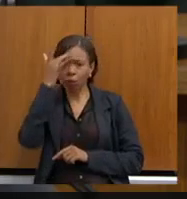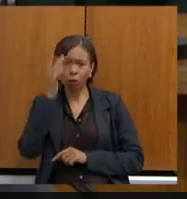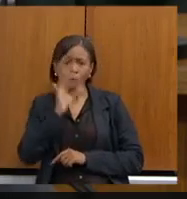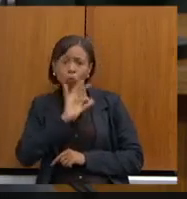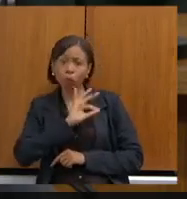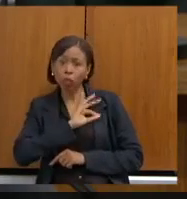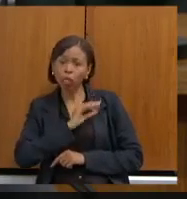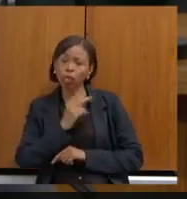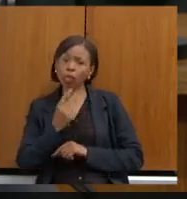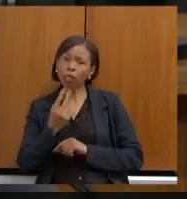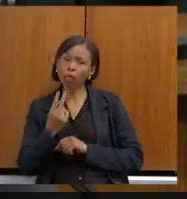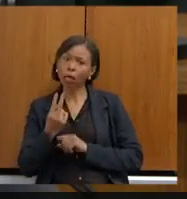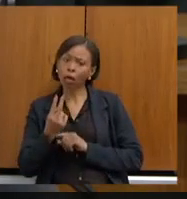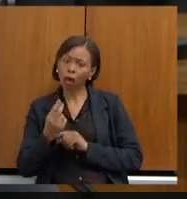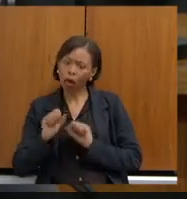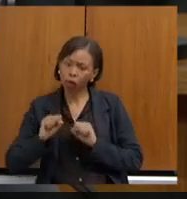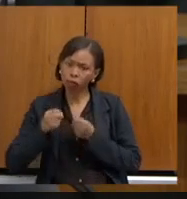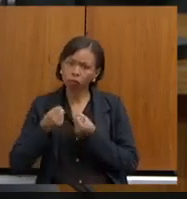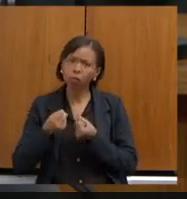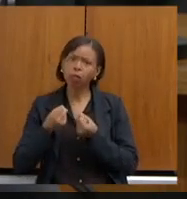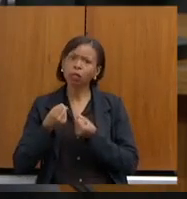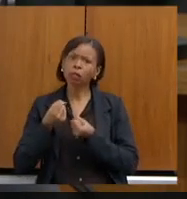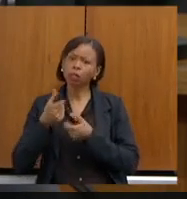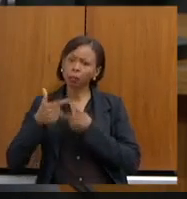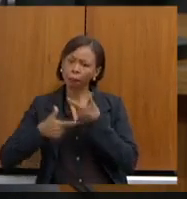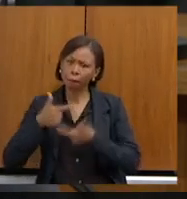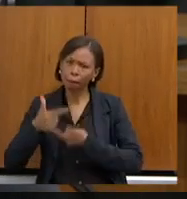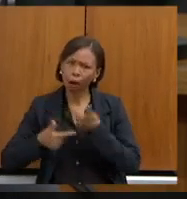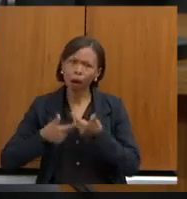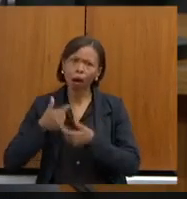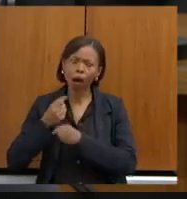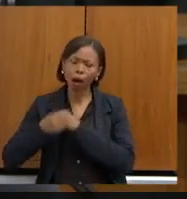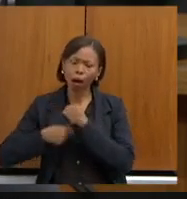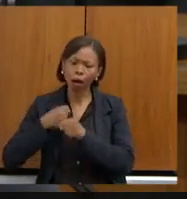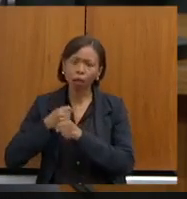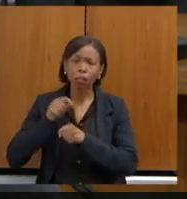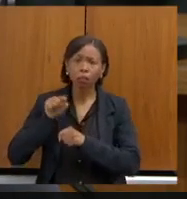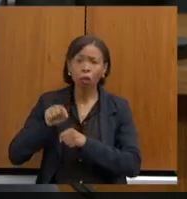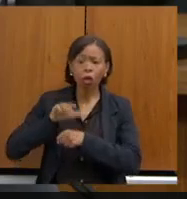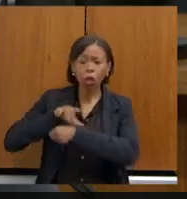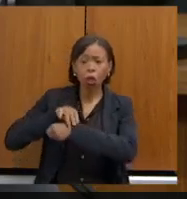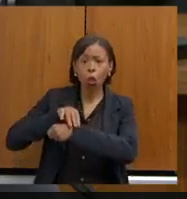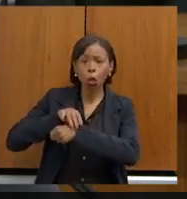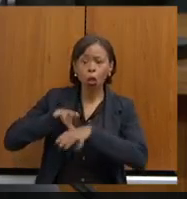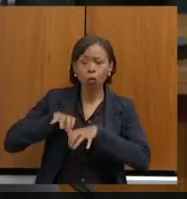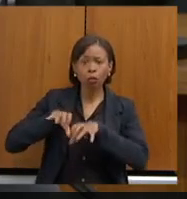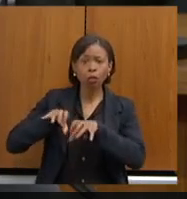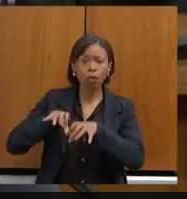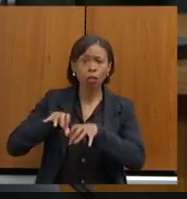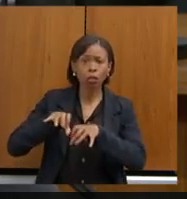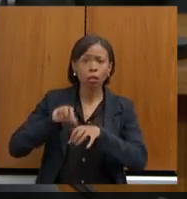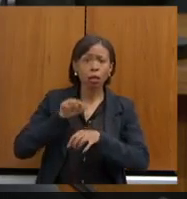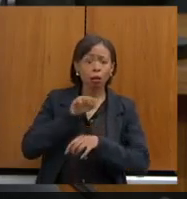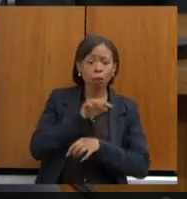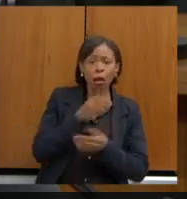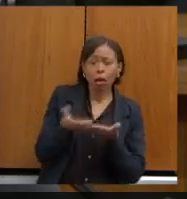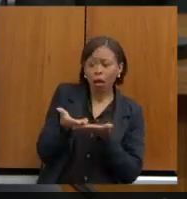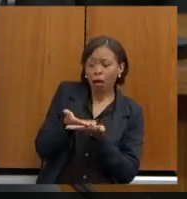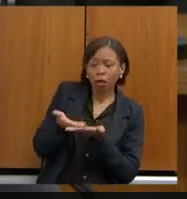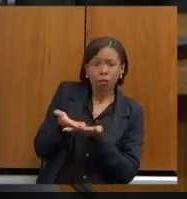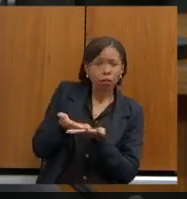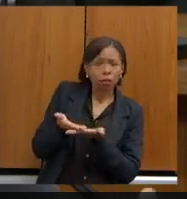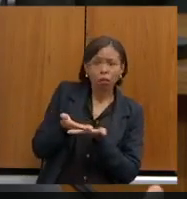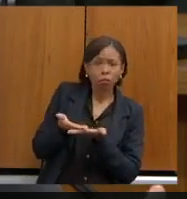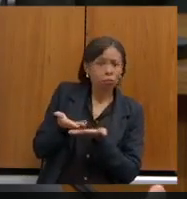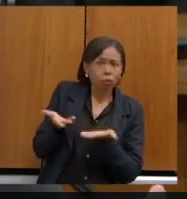ruas com mais idade tenho câncer e deputados felizes para ser atendido foi dramático pessoa